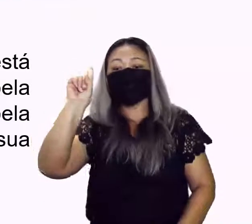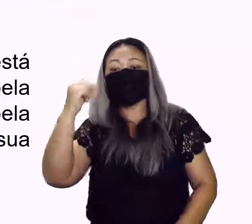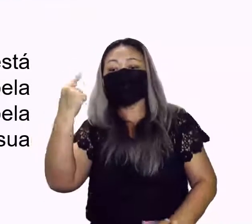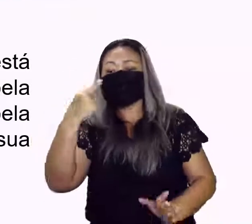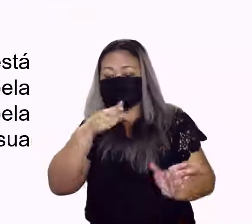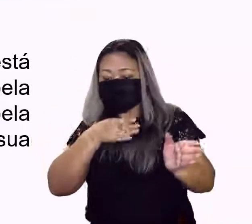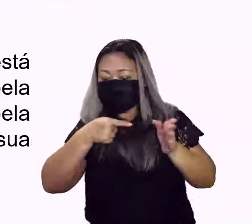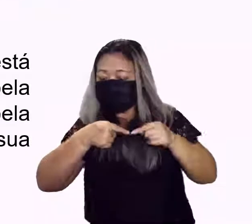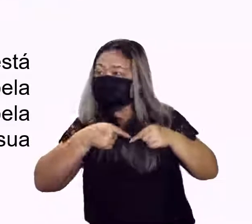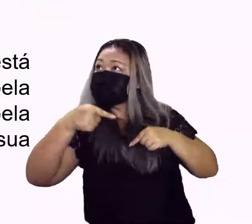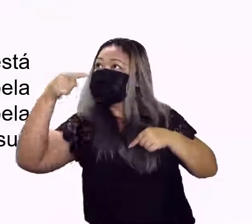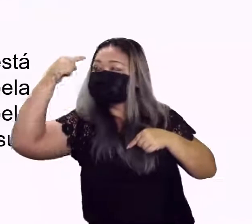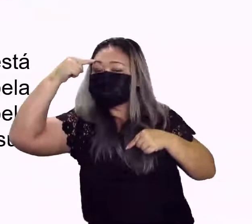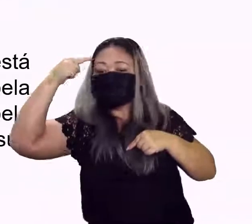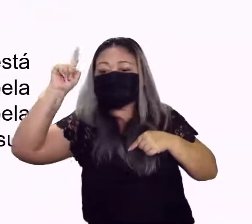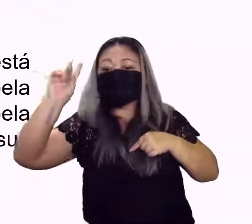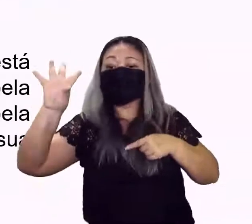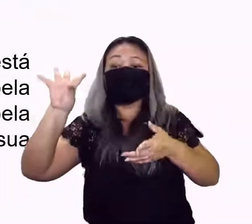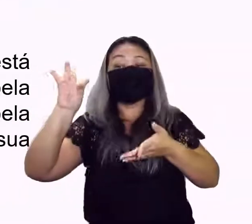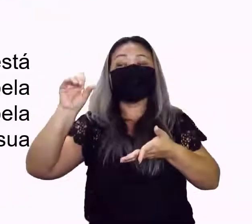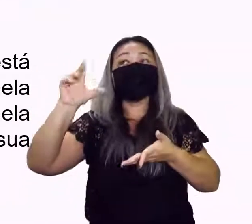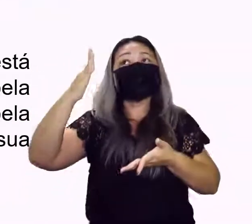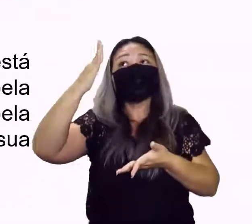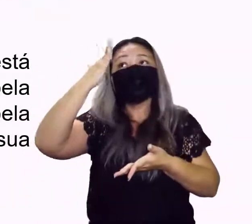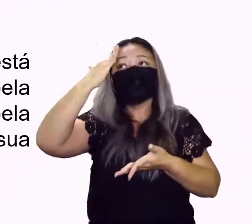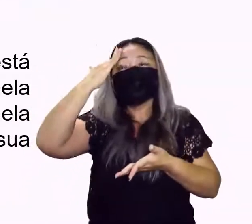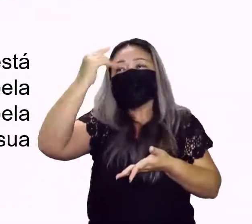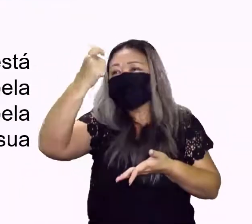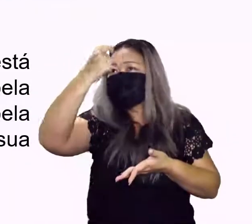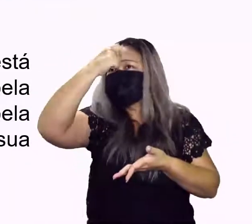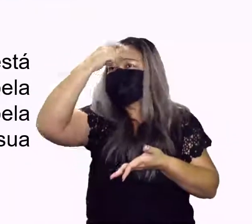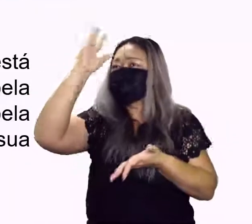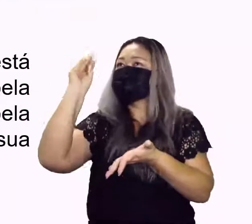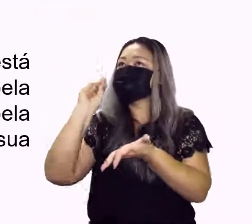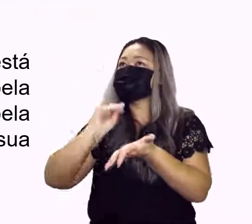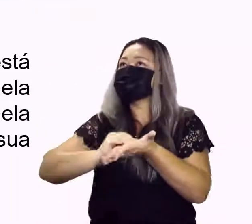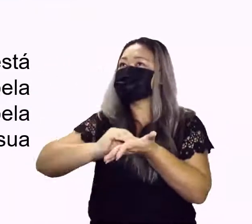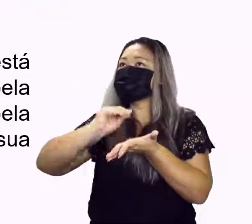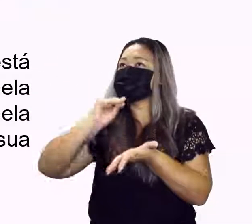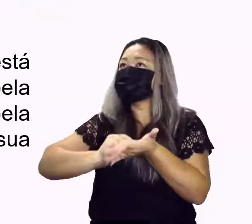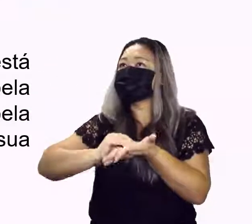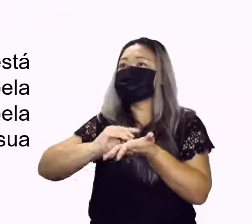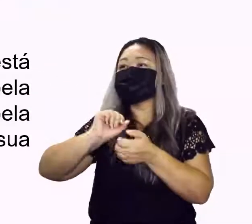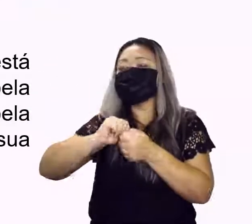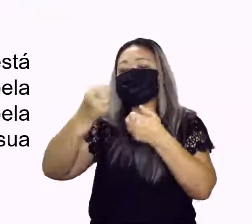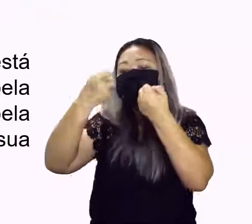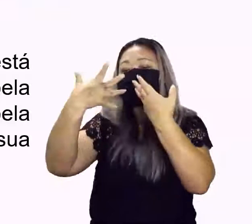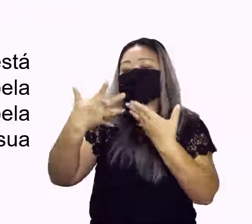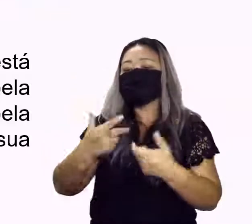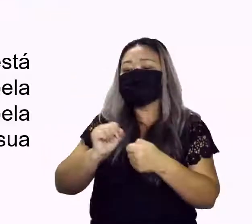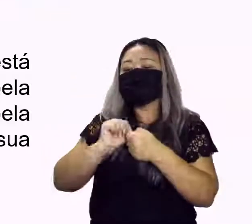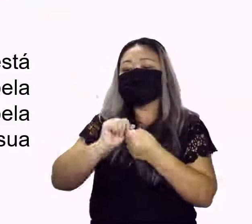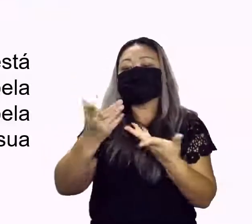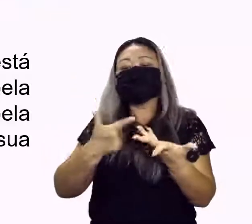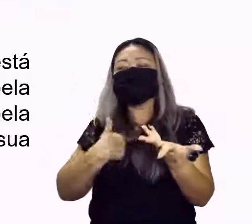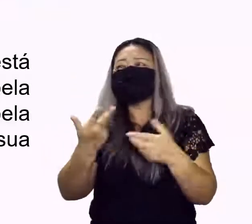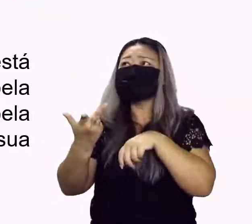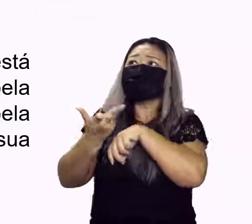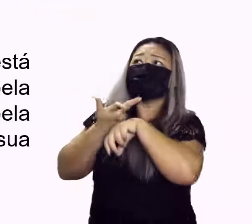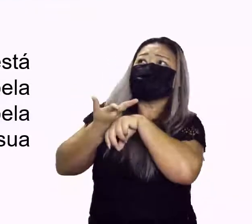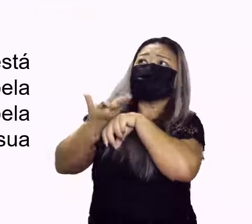né, da falta, da razão pela qual explica o seu desejo e a sua busca pela